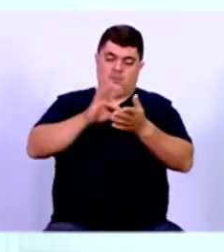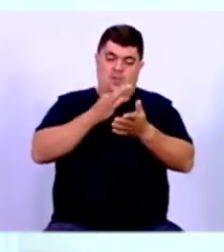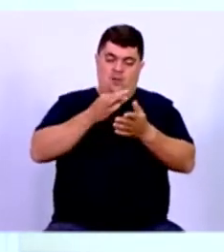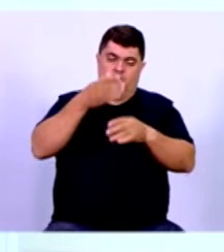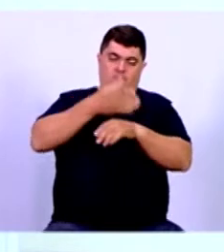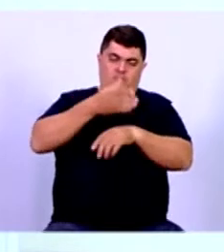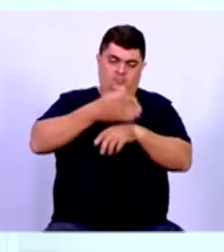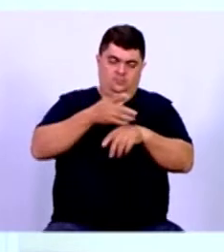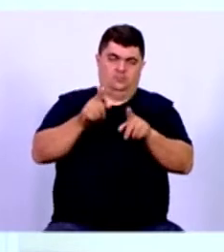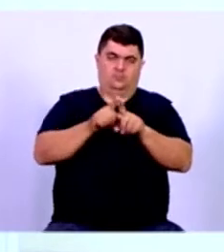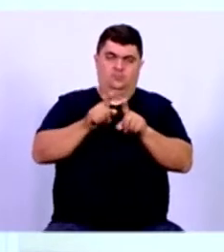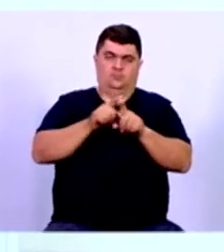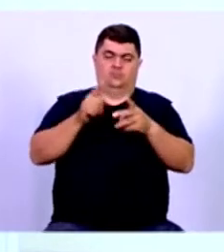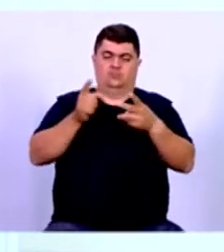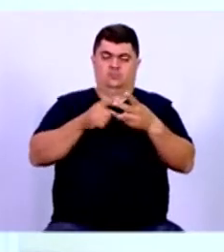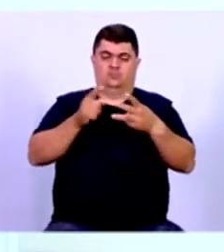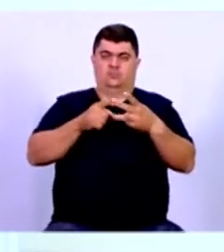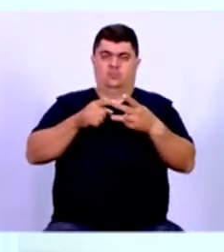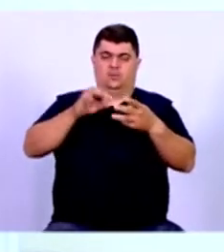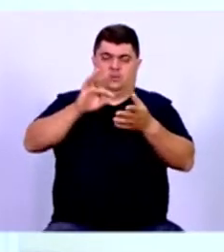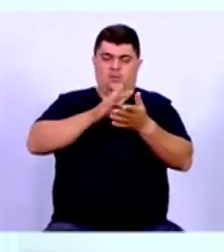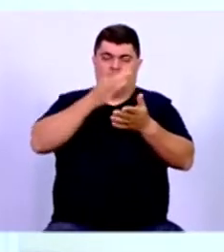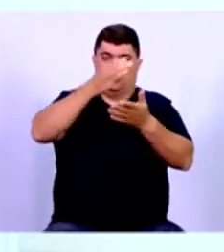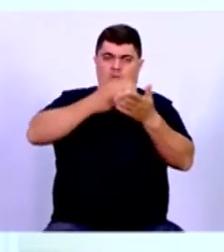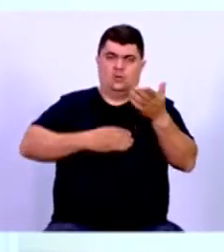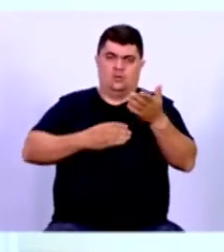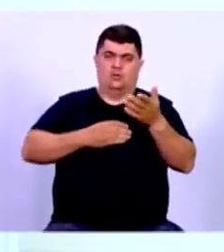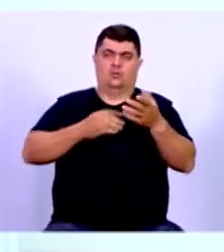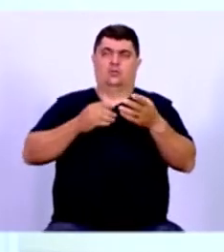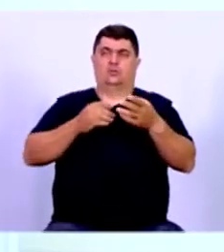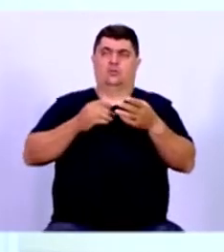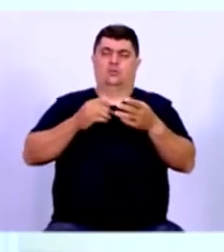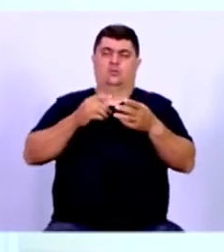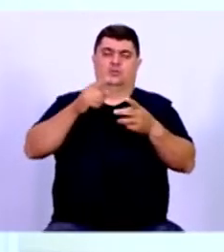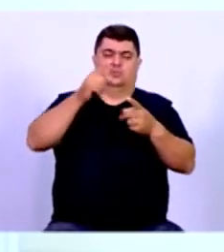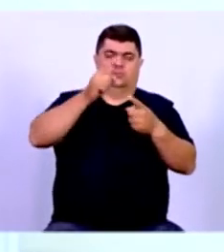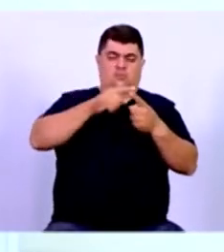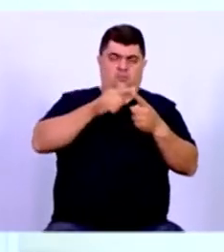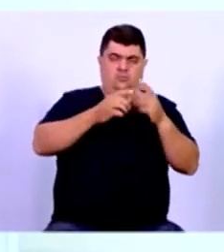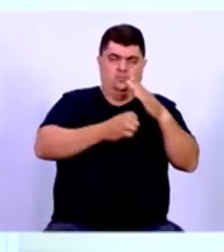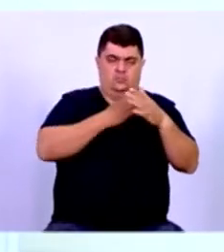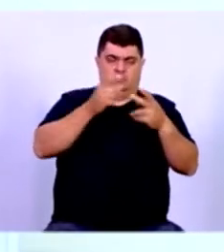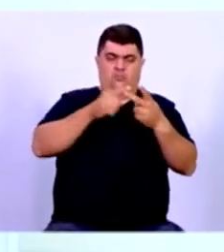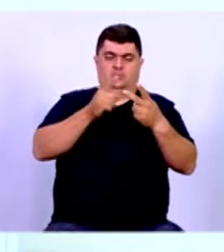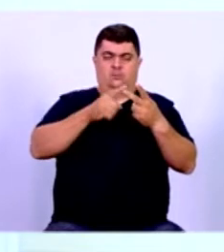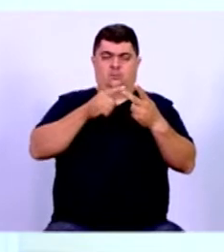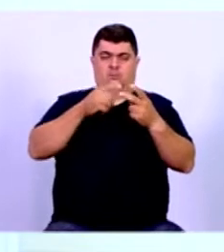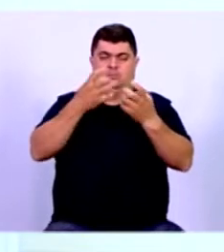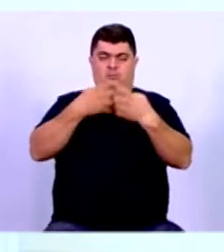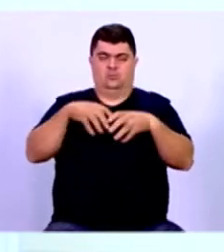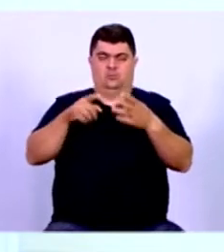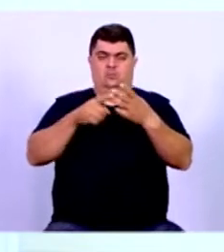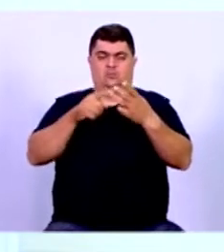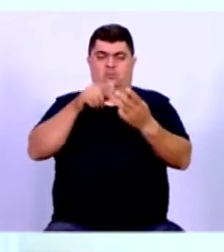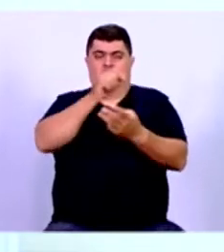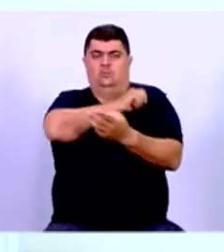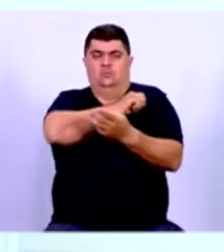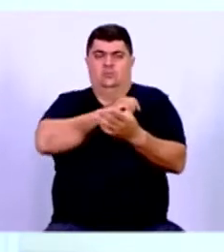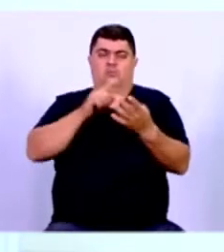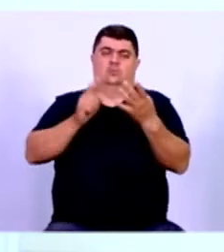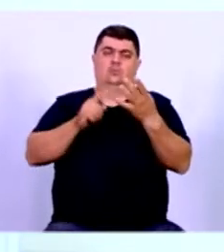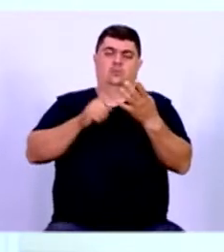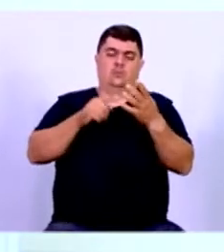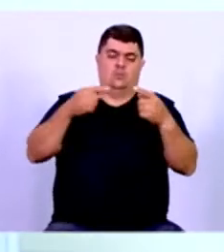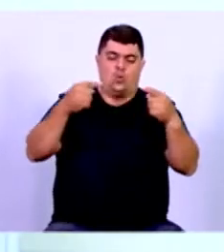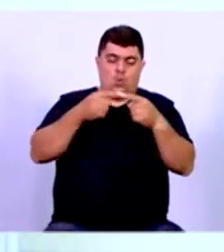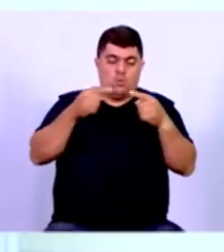matriculado e frequentando, assinar o termo tripartite, então entre empresa, instituição de ensino e aluno, e as atividades